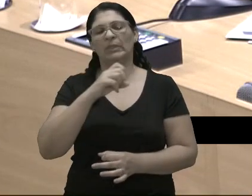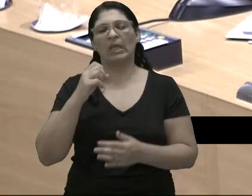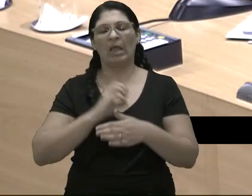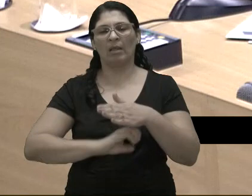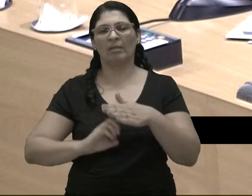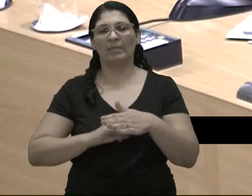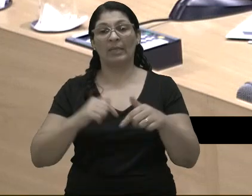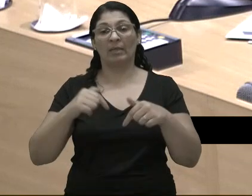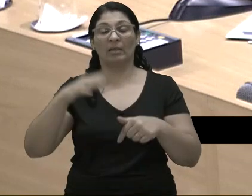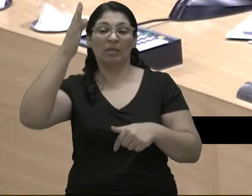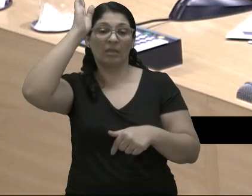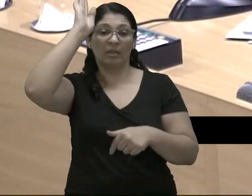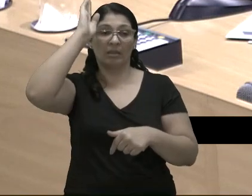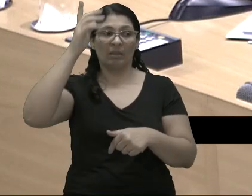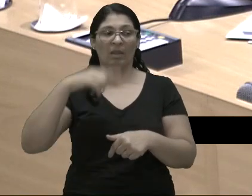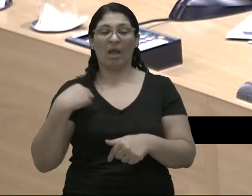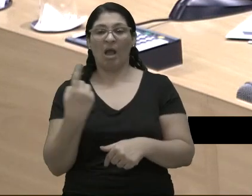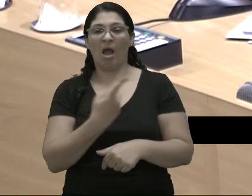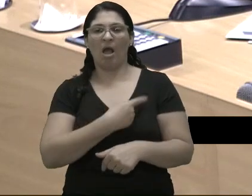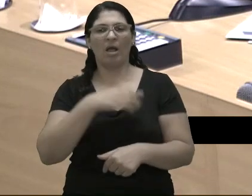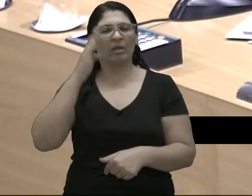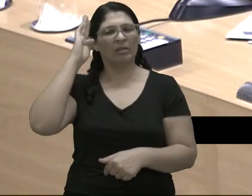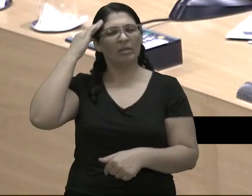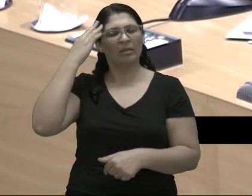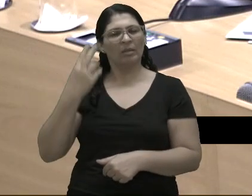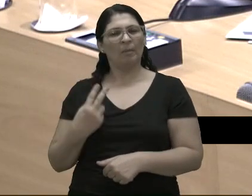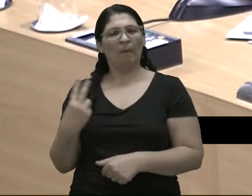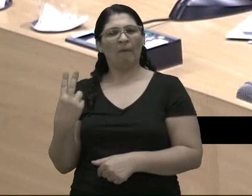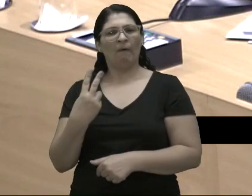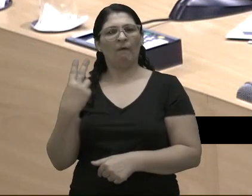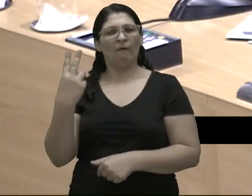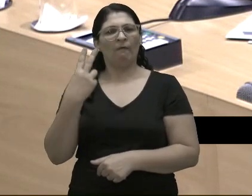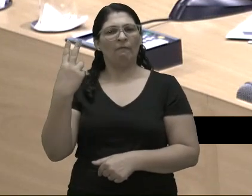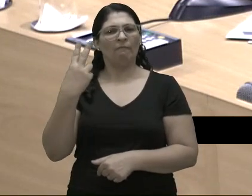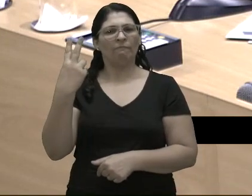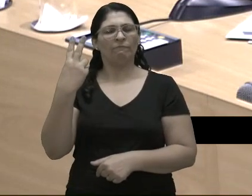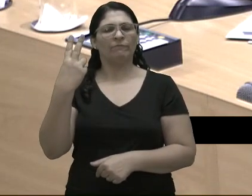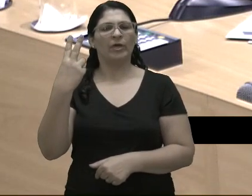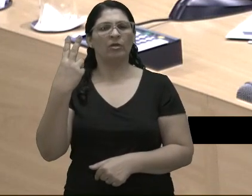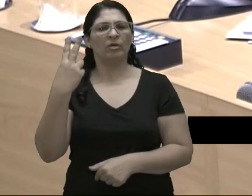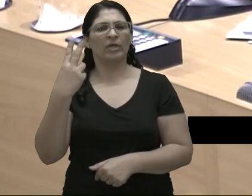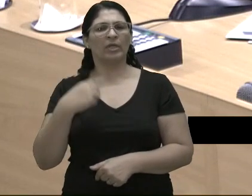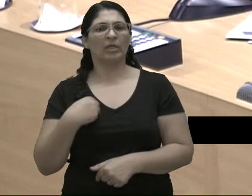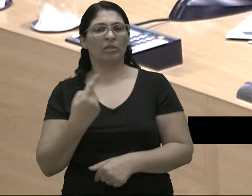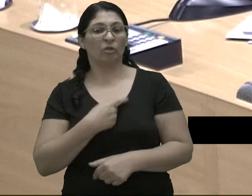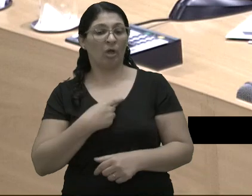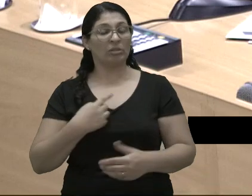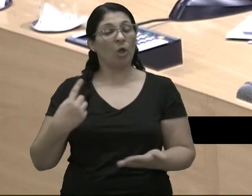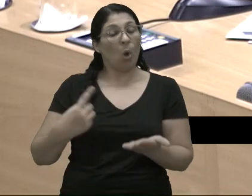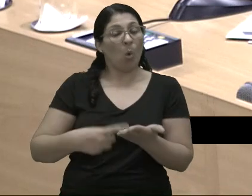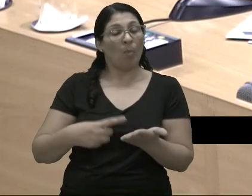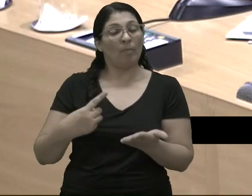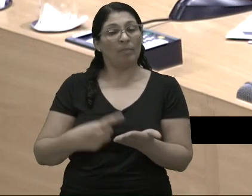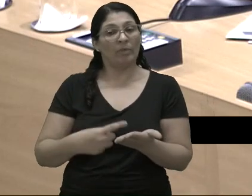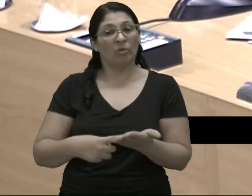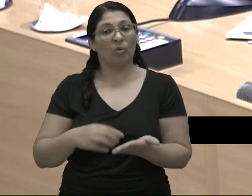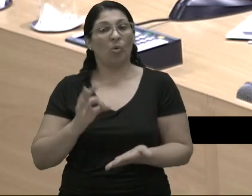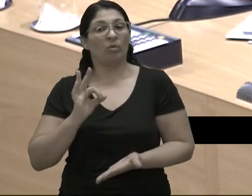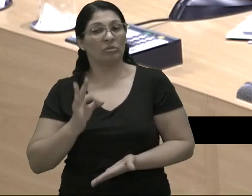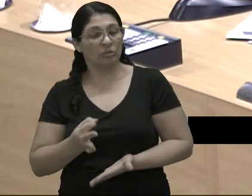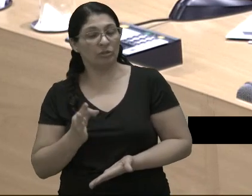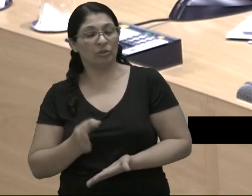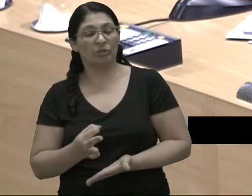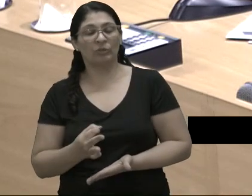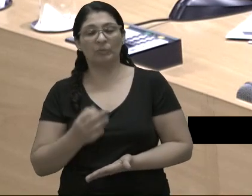nós entendermos que o preço aqui pactuado foi um preço que a gente fez com eles por uma questão de entrada, foi uma porta